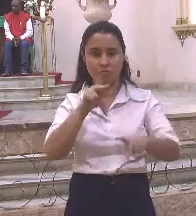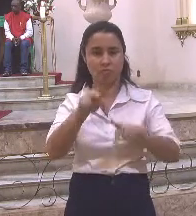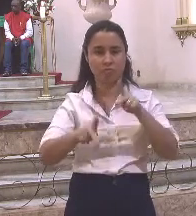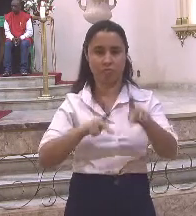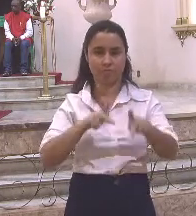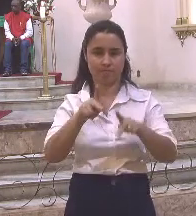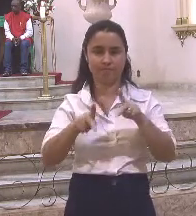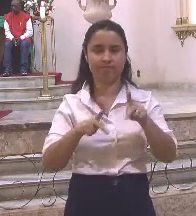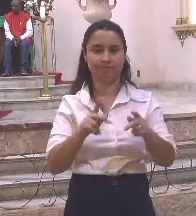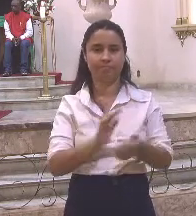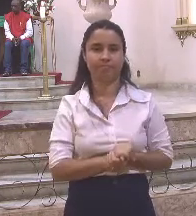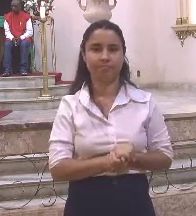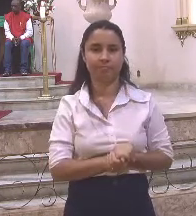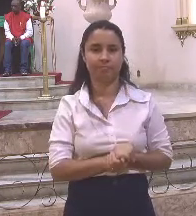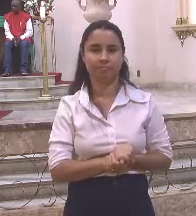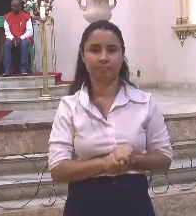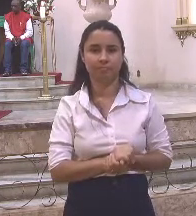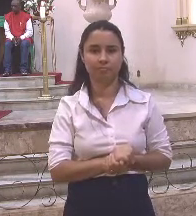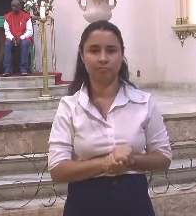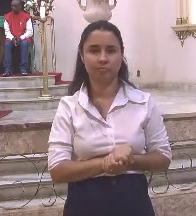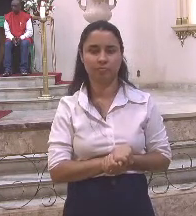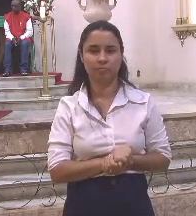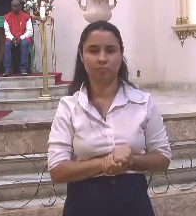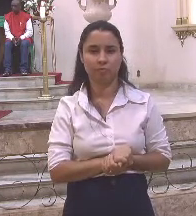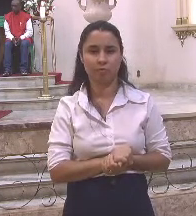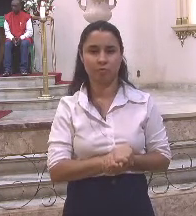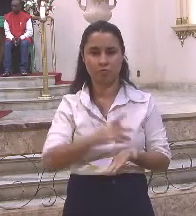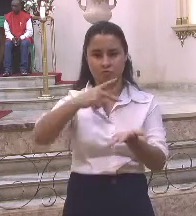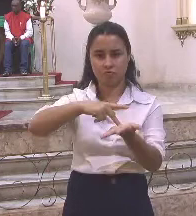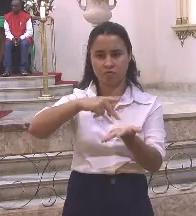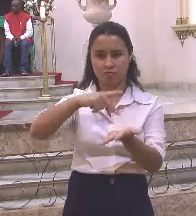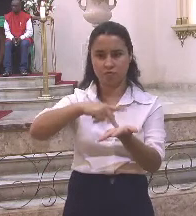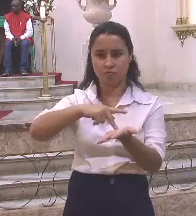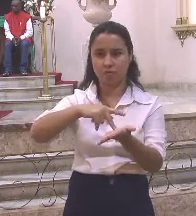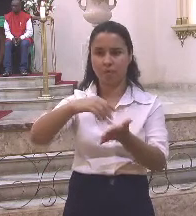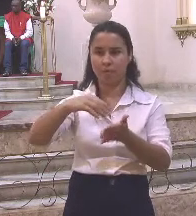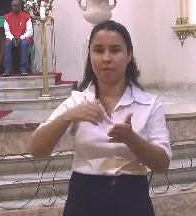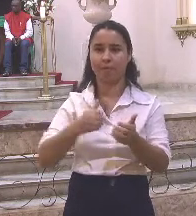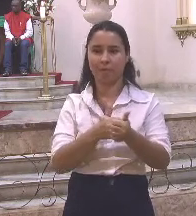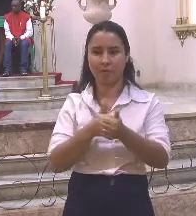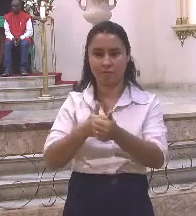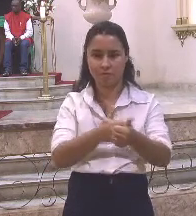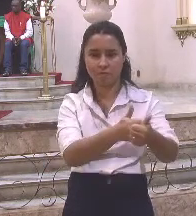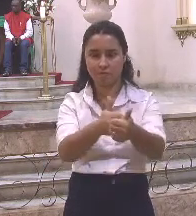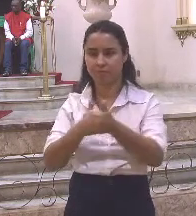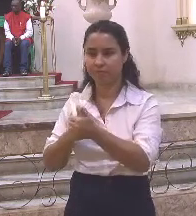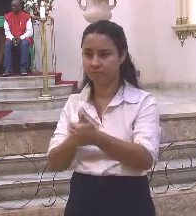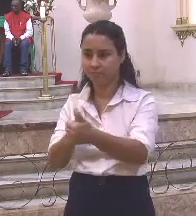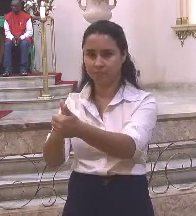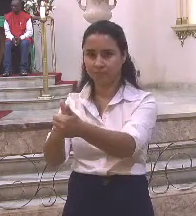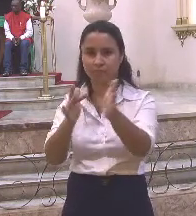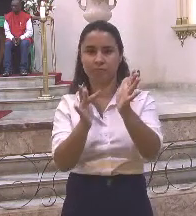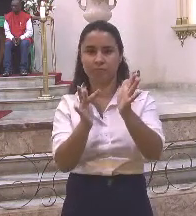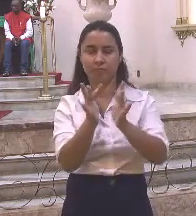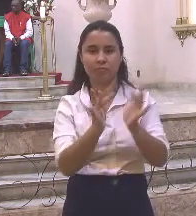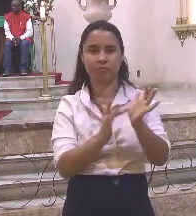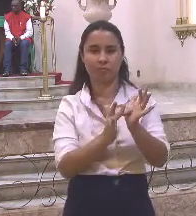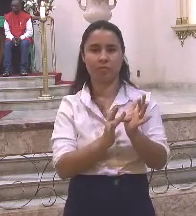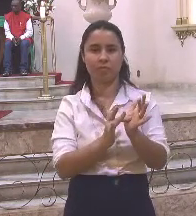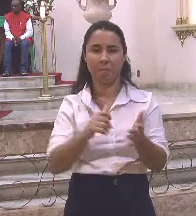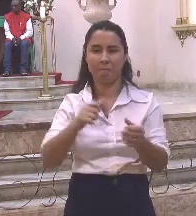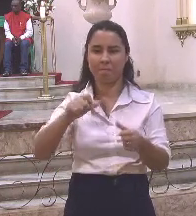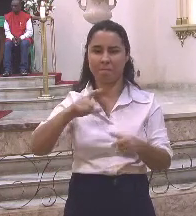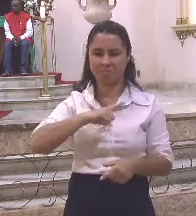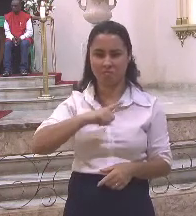Os verdadeiros seguidores e seguidoras de Jesus possuem um juiz